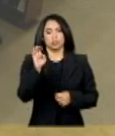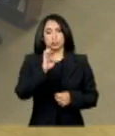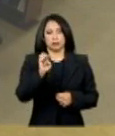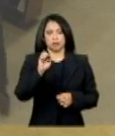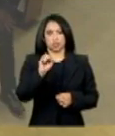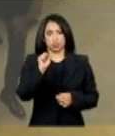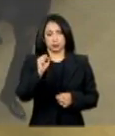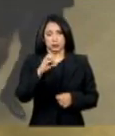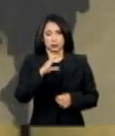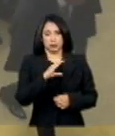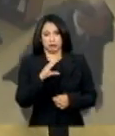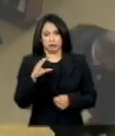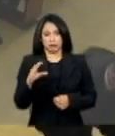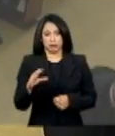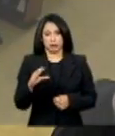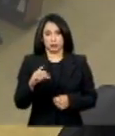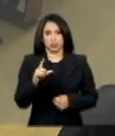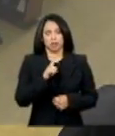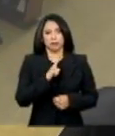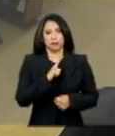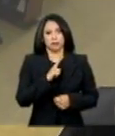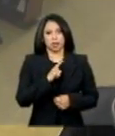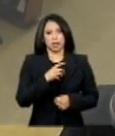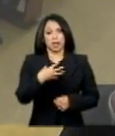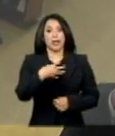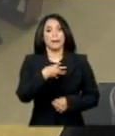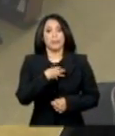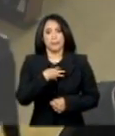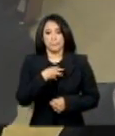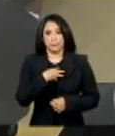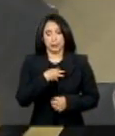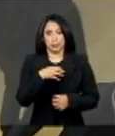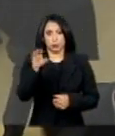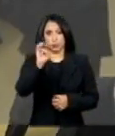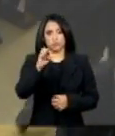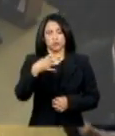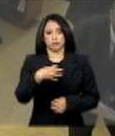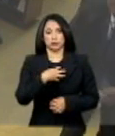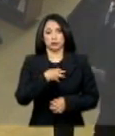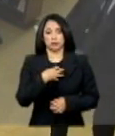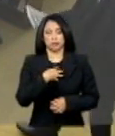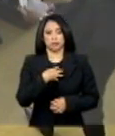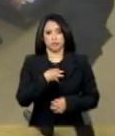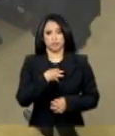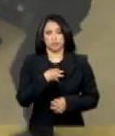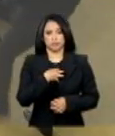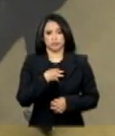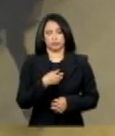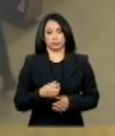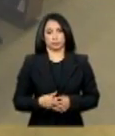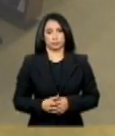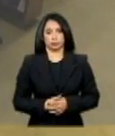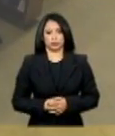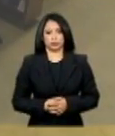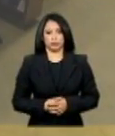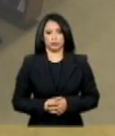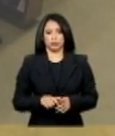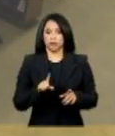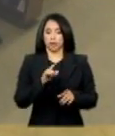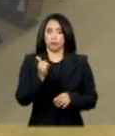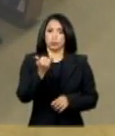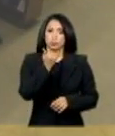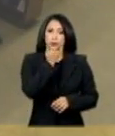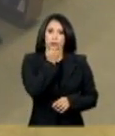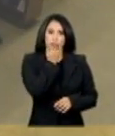538 da bahia já na bahia nessa bahia bahia sair da bahia não não me desculpe